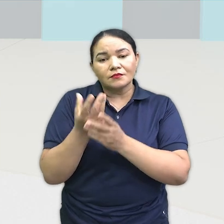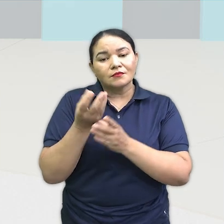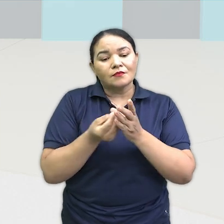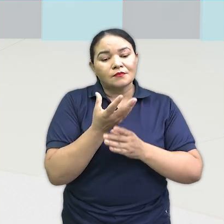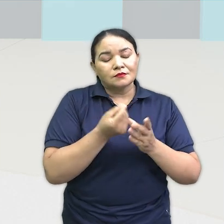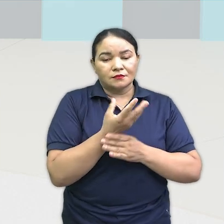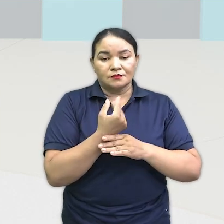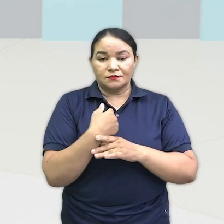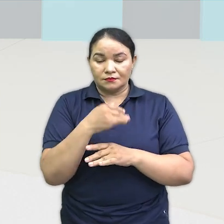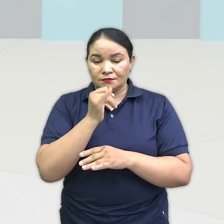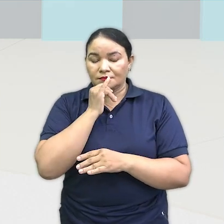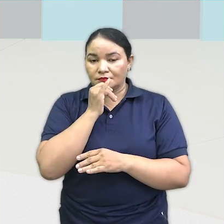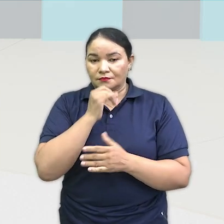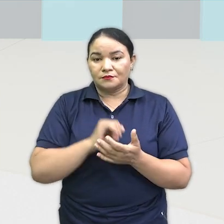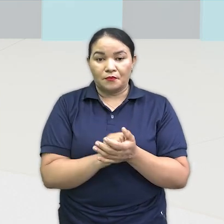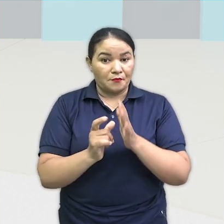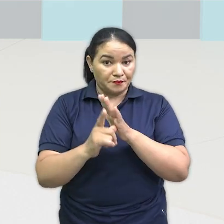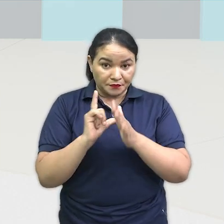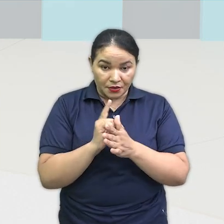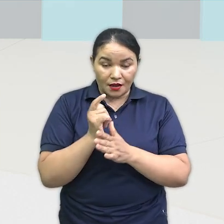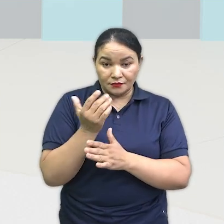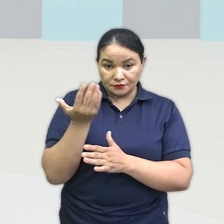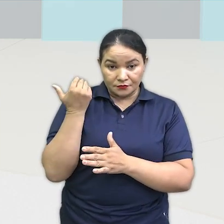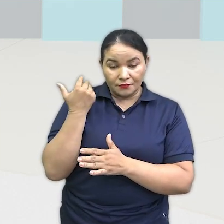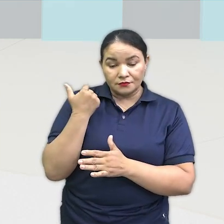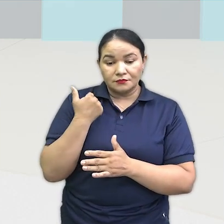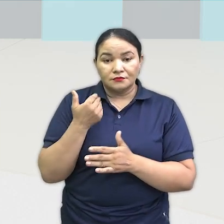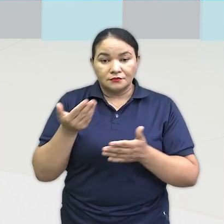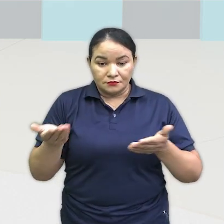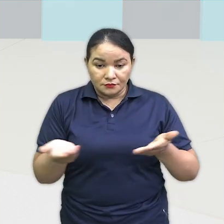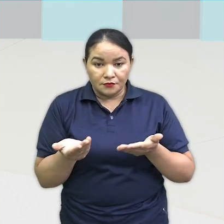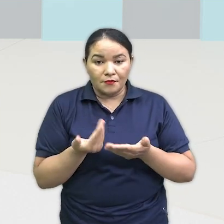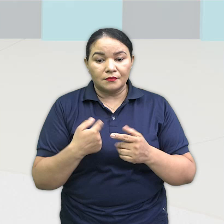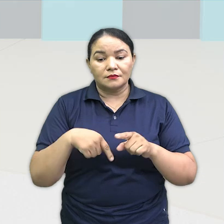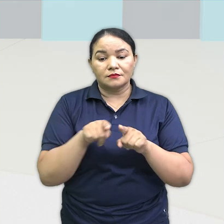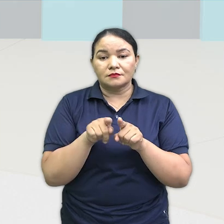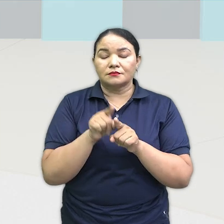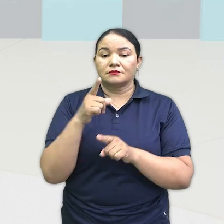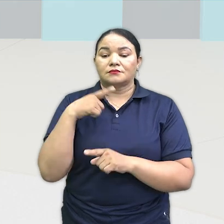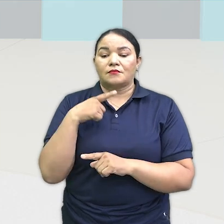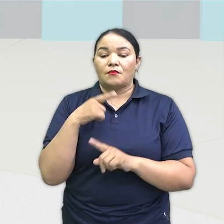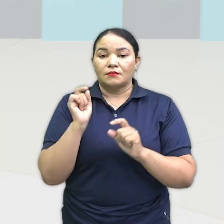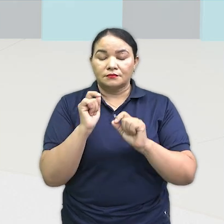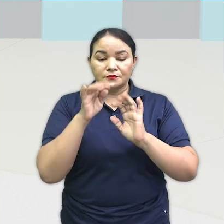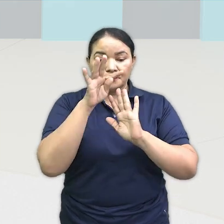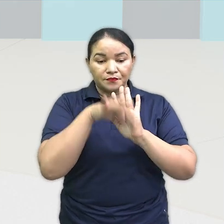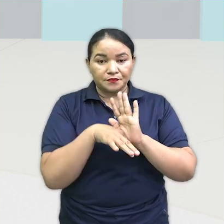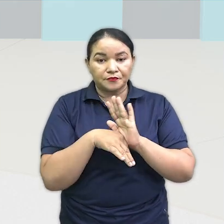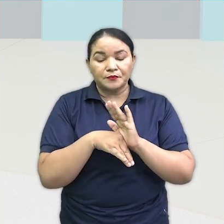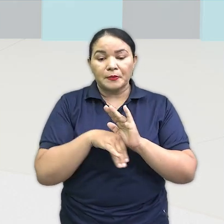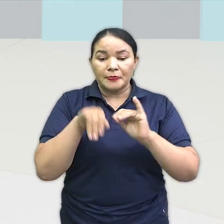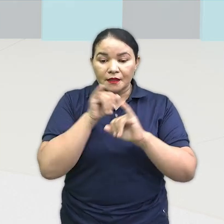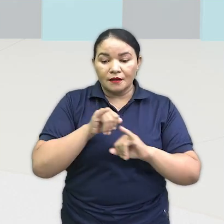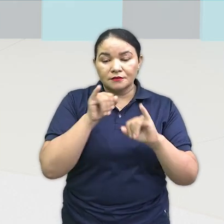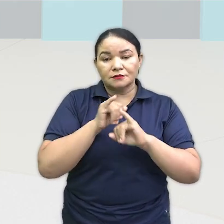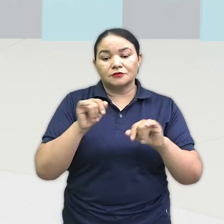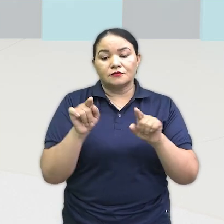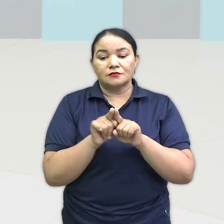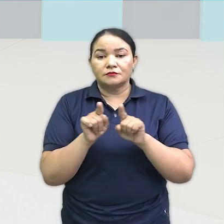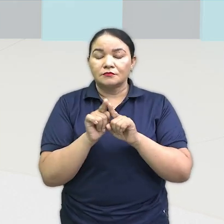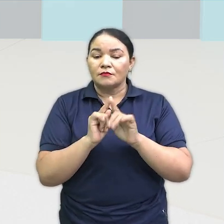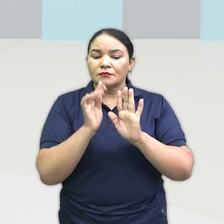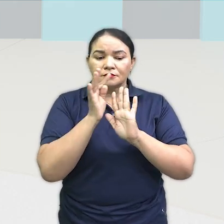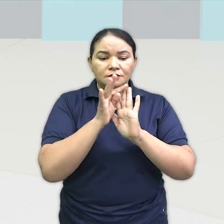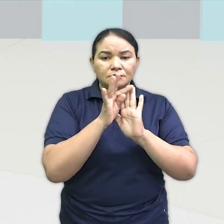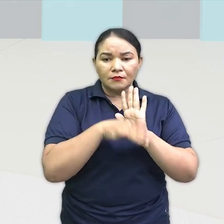exemplo, antigamente, né, e ainda nos dias de hoje, nós temos os textos narrativos, textos injuntivos, que